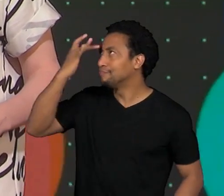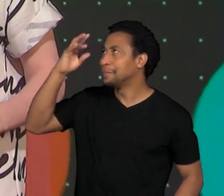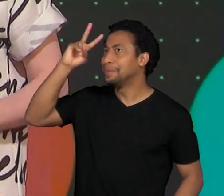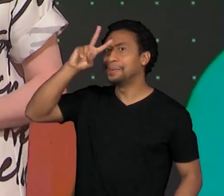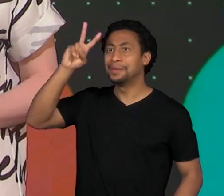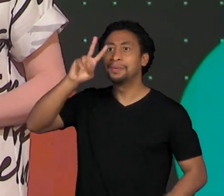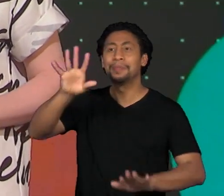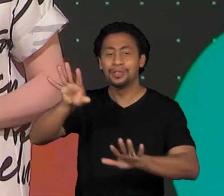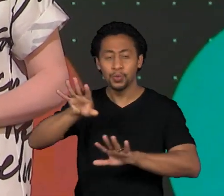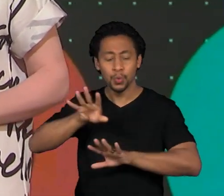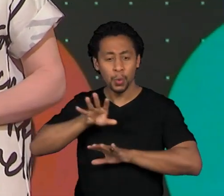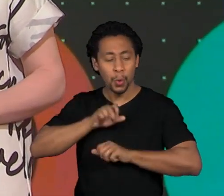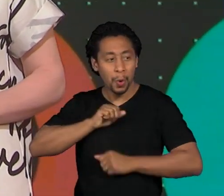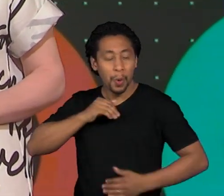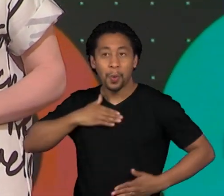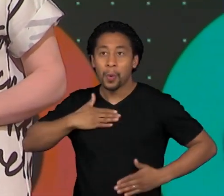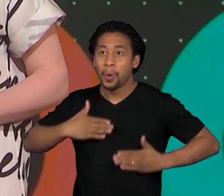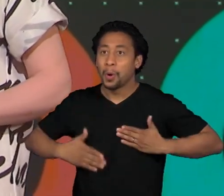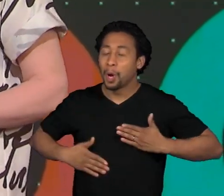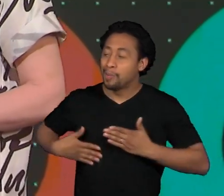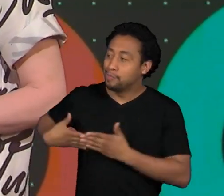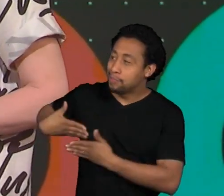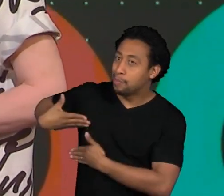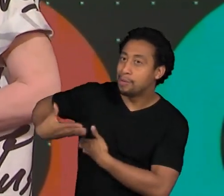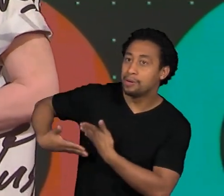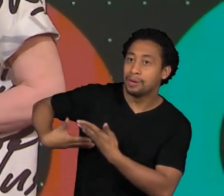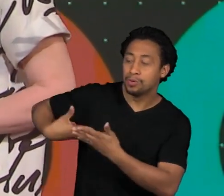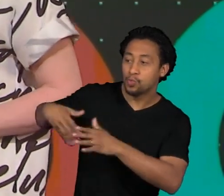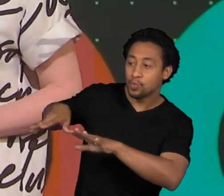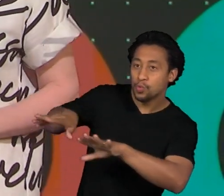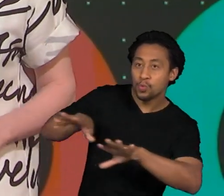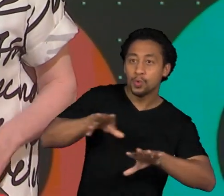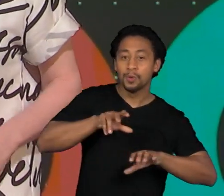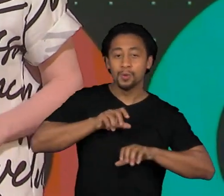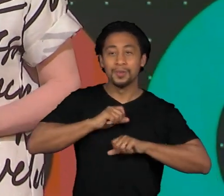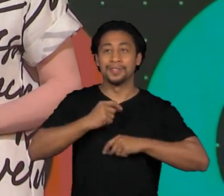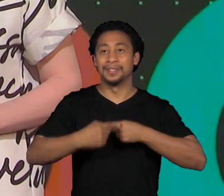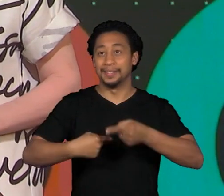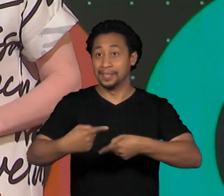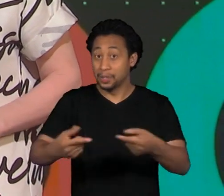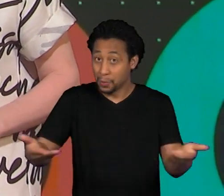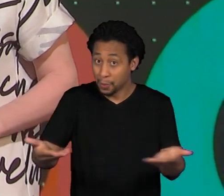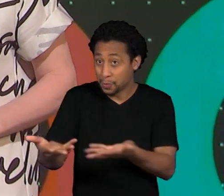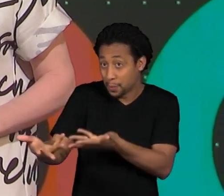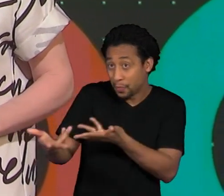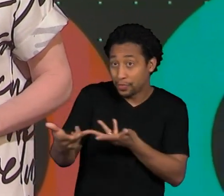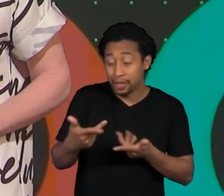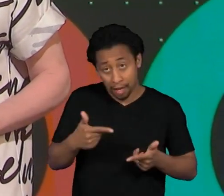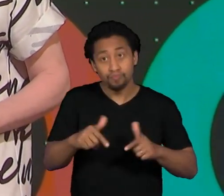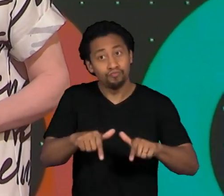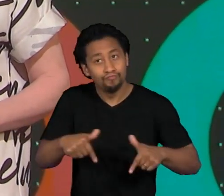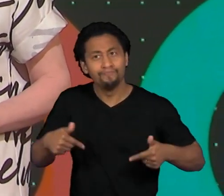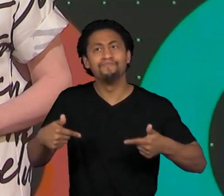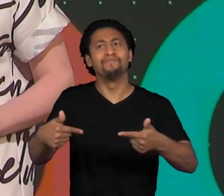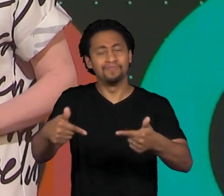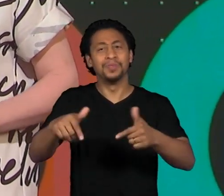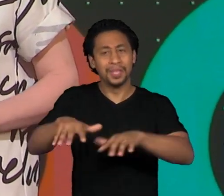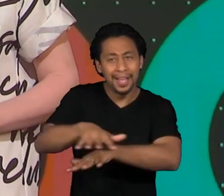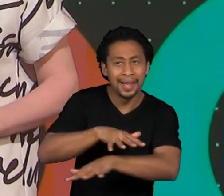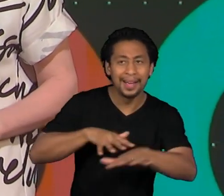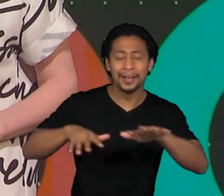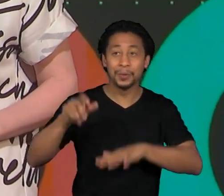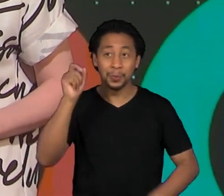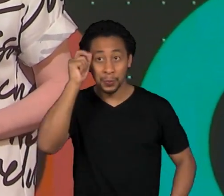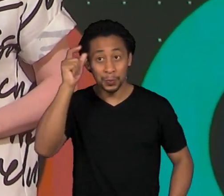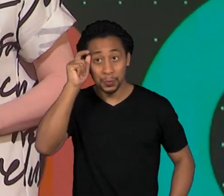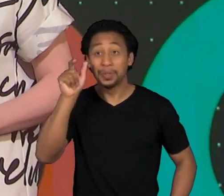pessoas e são transmitidas de geração para geração nosso convidado de hoje dedica a sua vida o seu talento a essa cultura